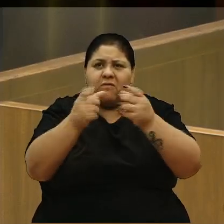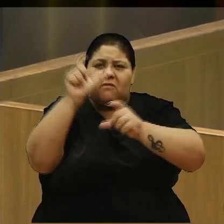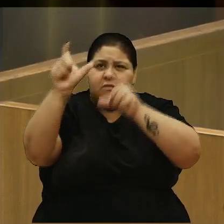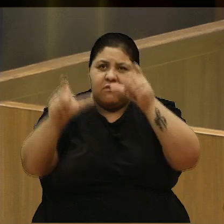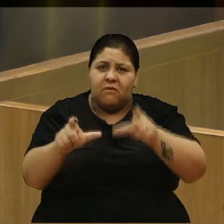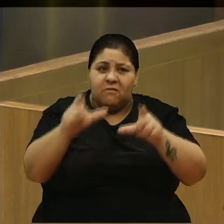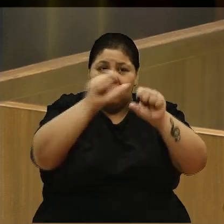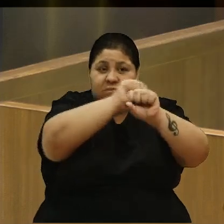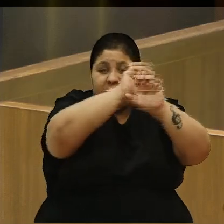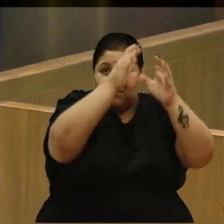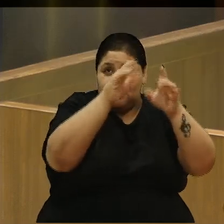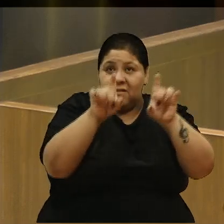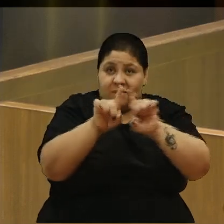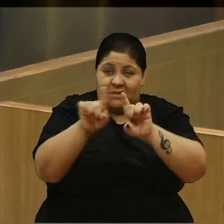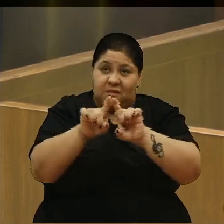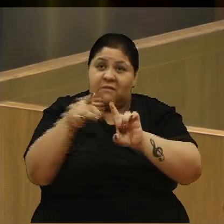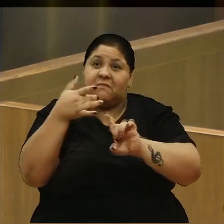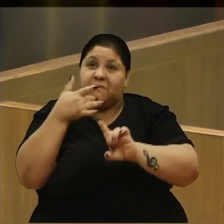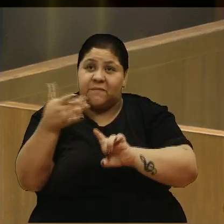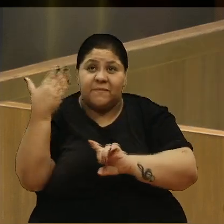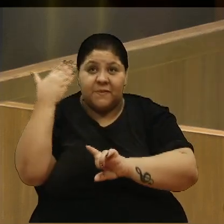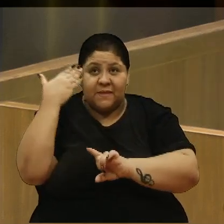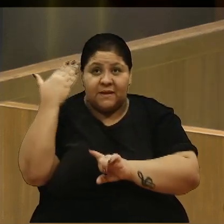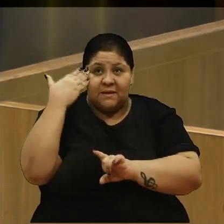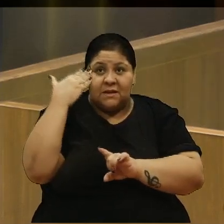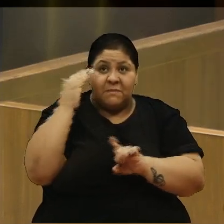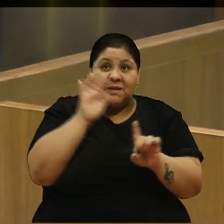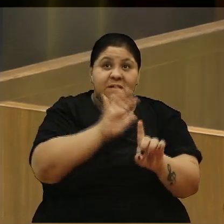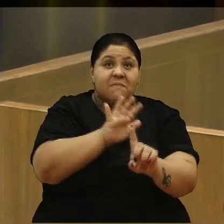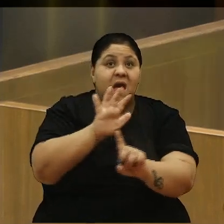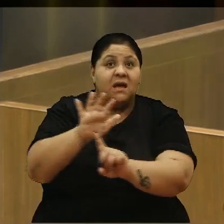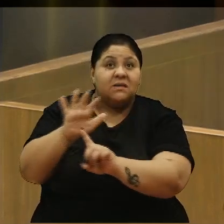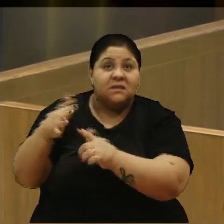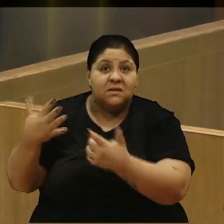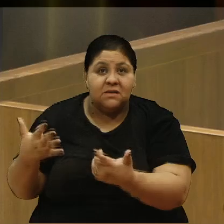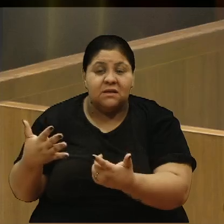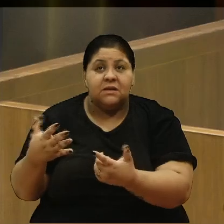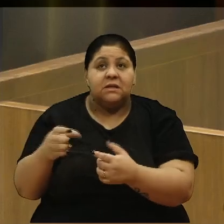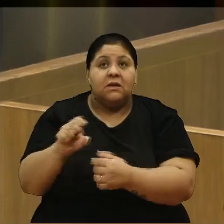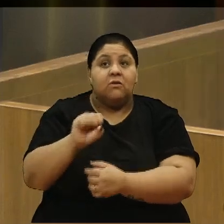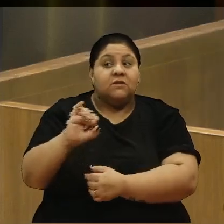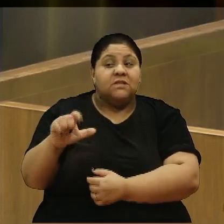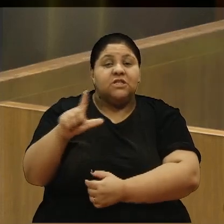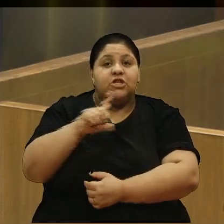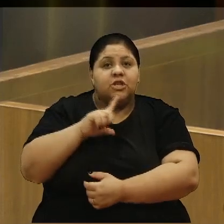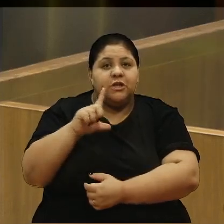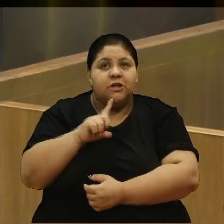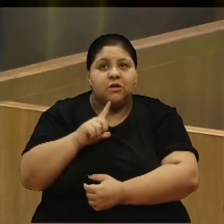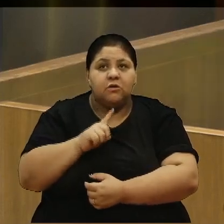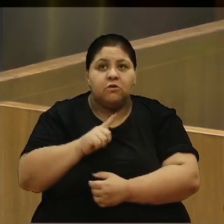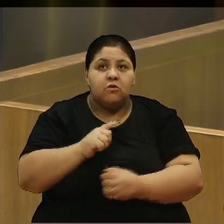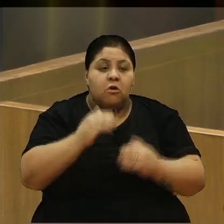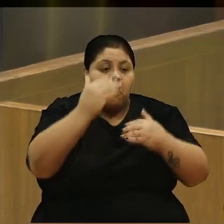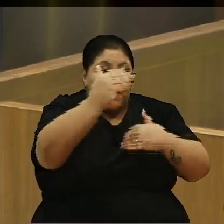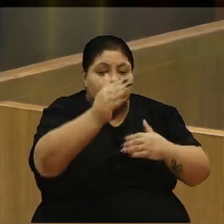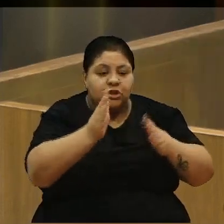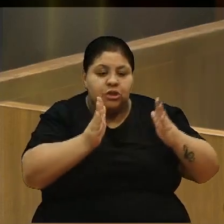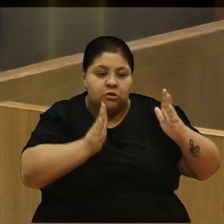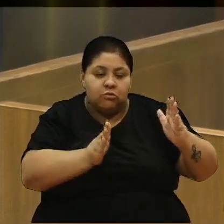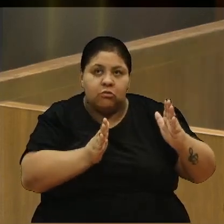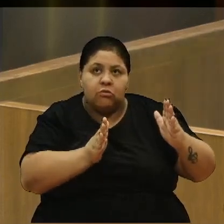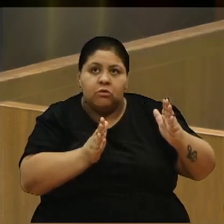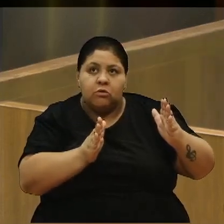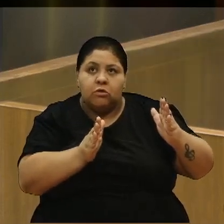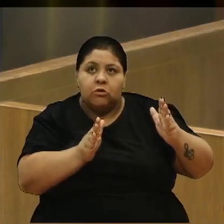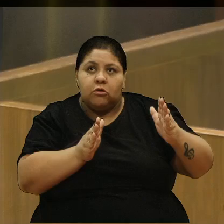da manhã, como do turno da tarde, sabia dessa ameaça. Então, se tivesse uma caixinha, talvez, para